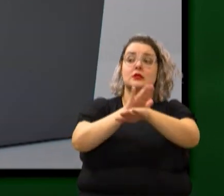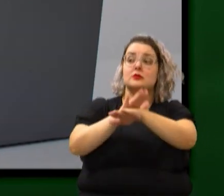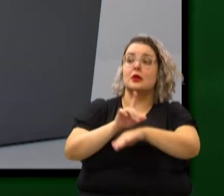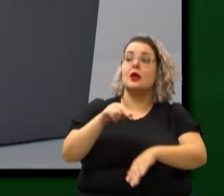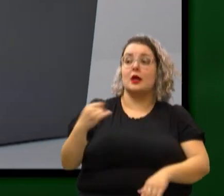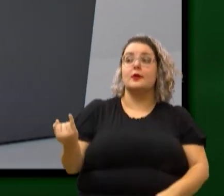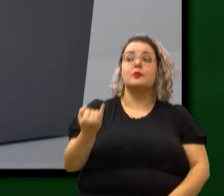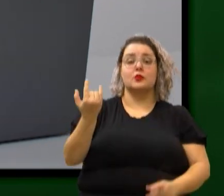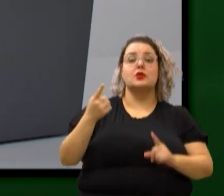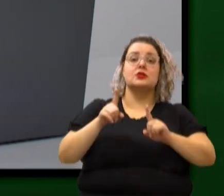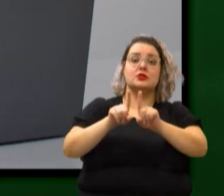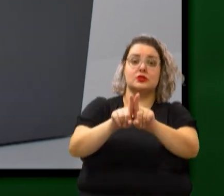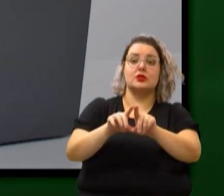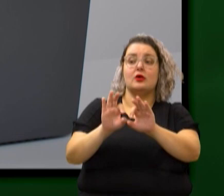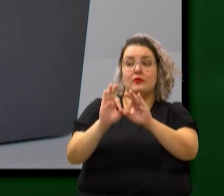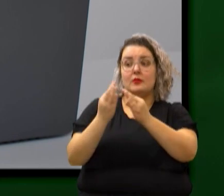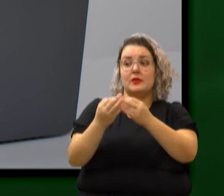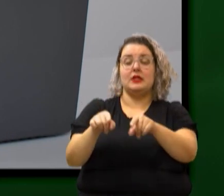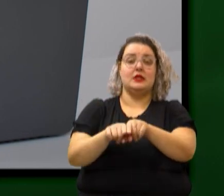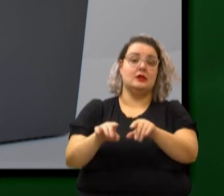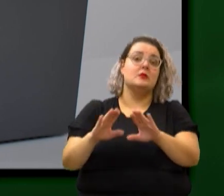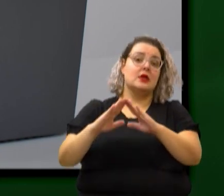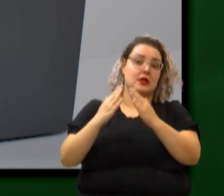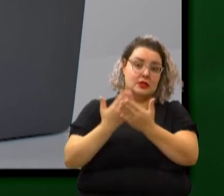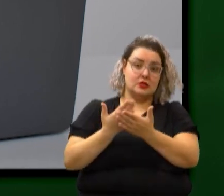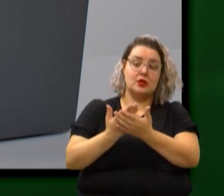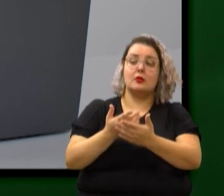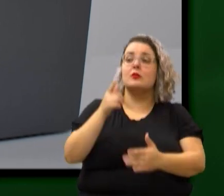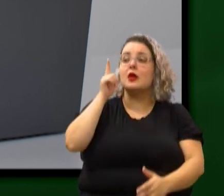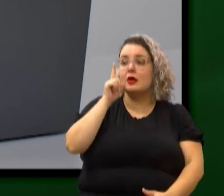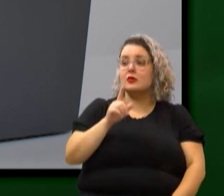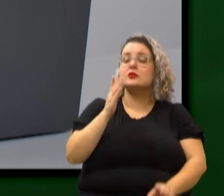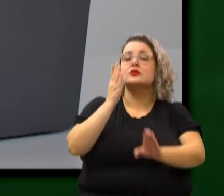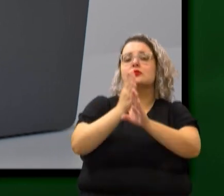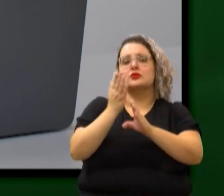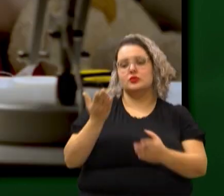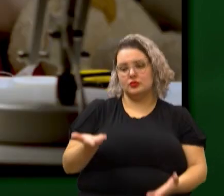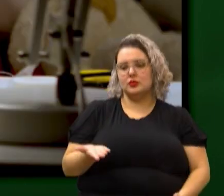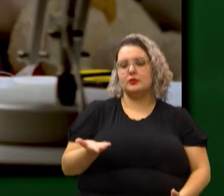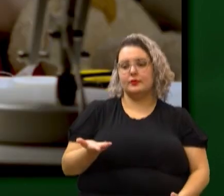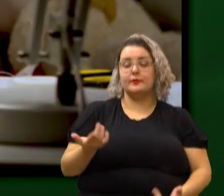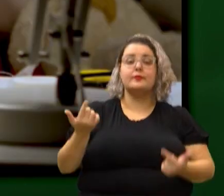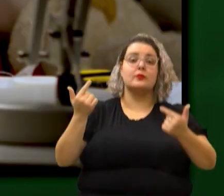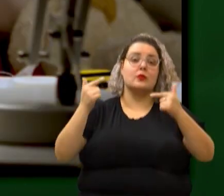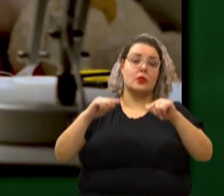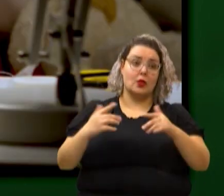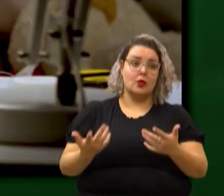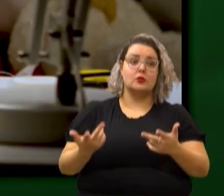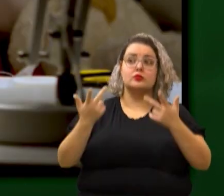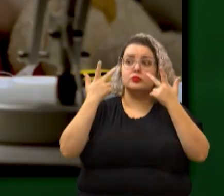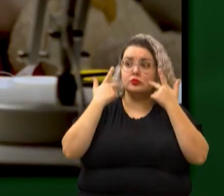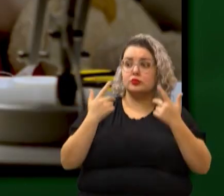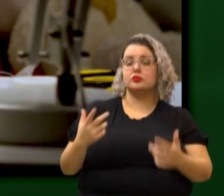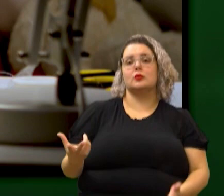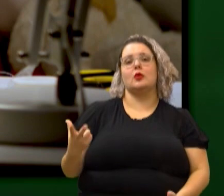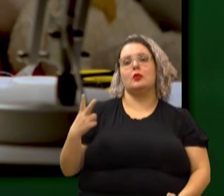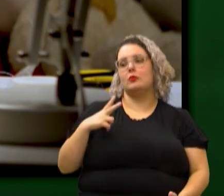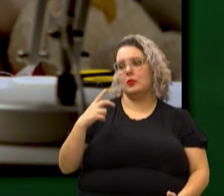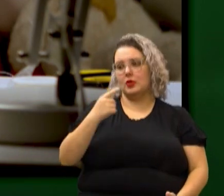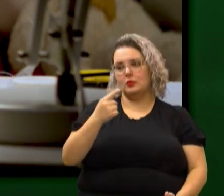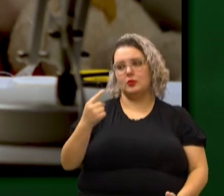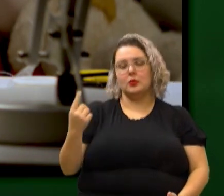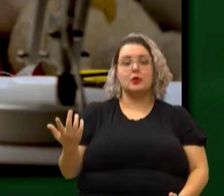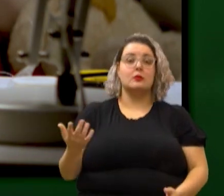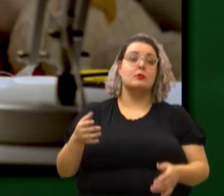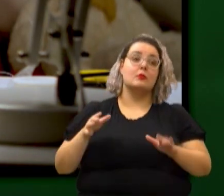muito é muito importante essa parceria entre família e escola para que a gente consiga encontrar um lugar comum na individualidade